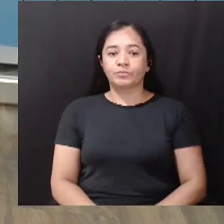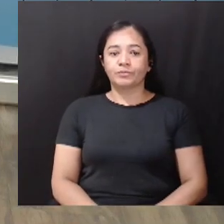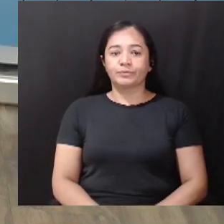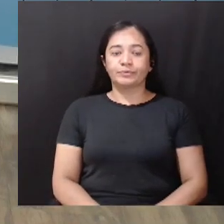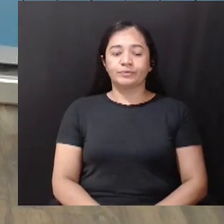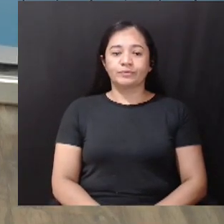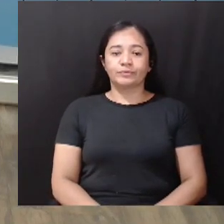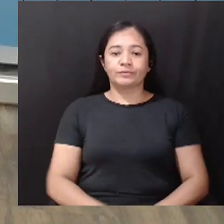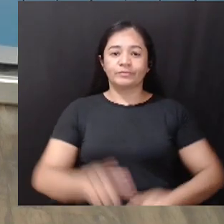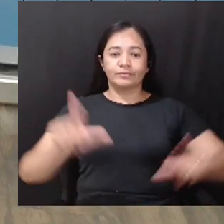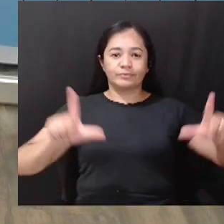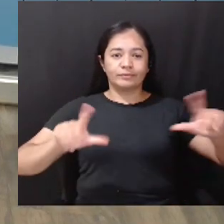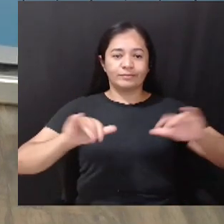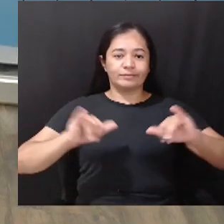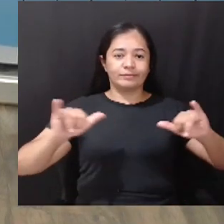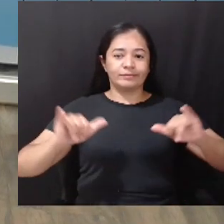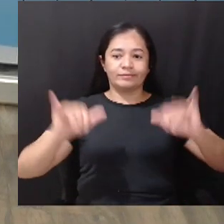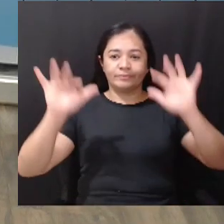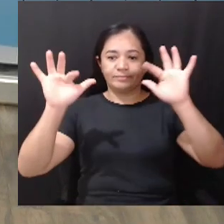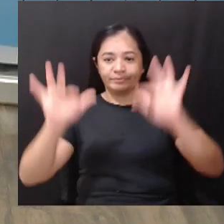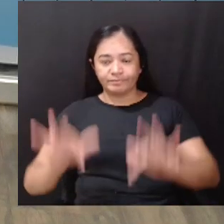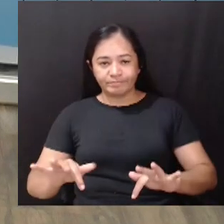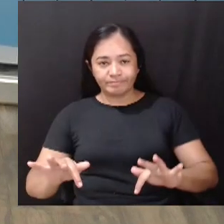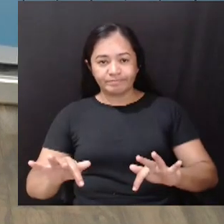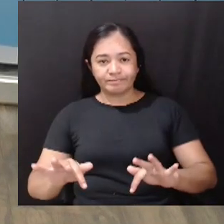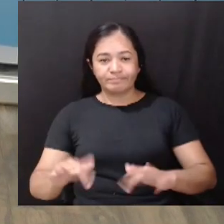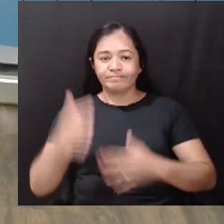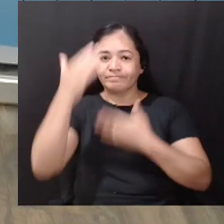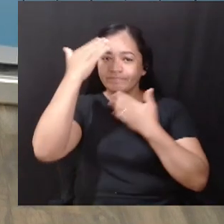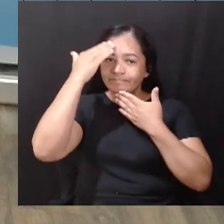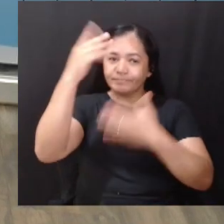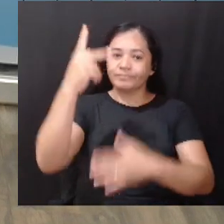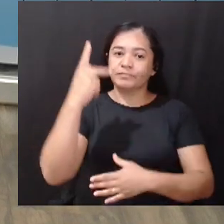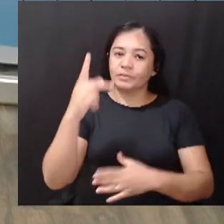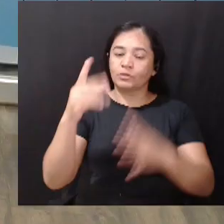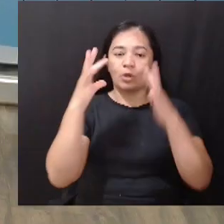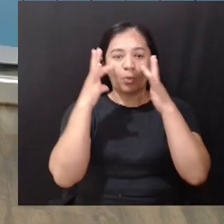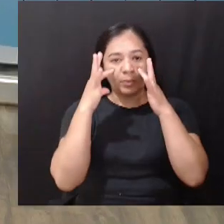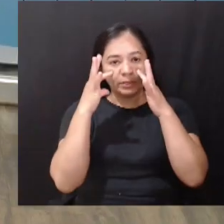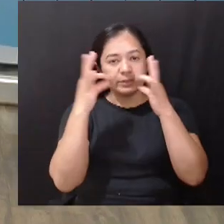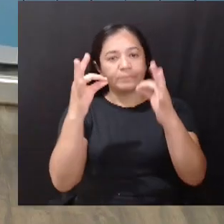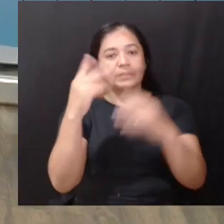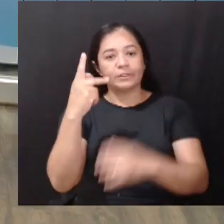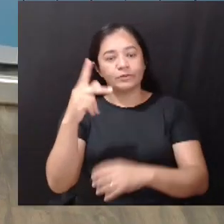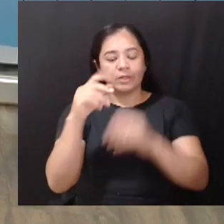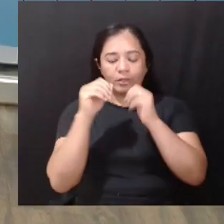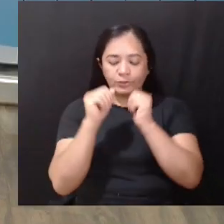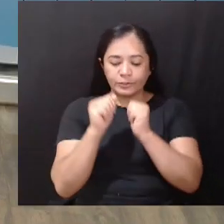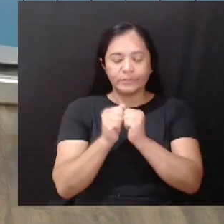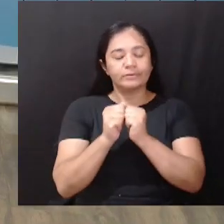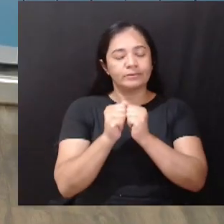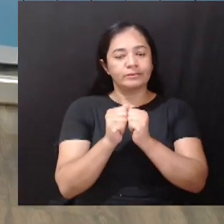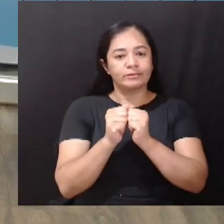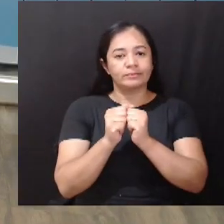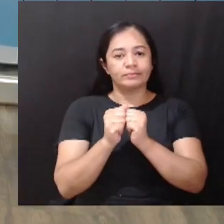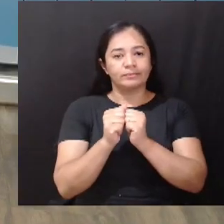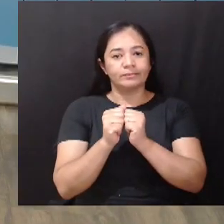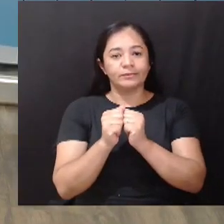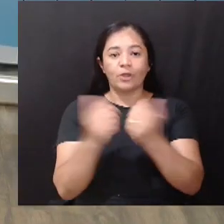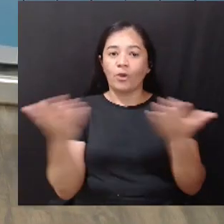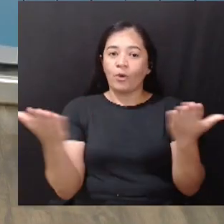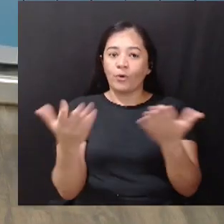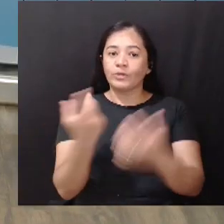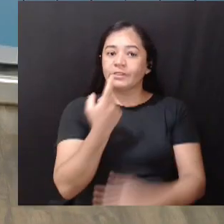Jornal Câmara Notícia fica por aqui. Muito obrigado pela sua companhia, pela sua audiência. Hoje é segunda-feira,